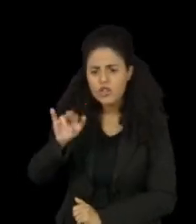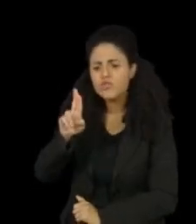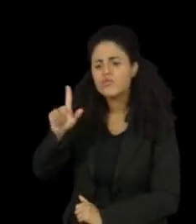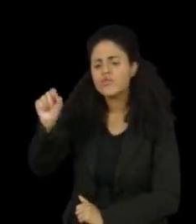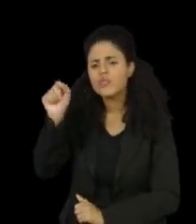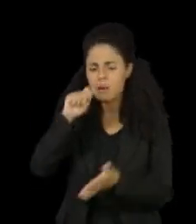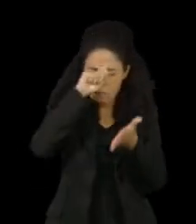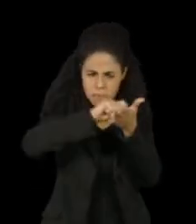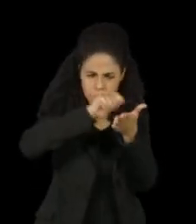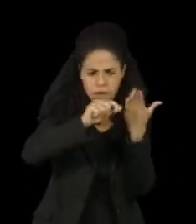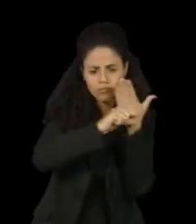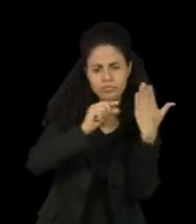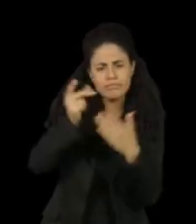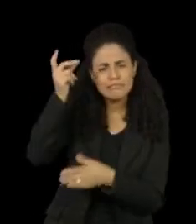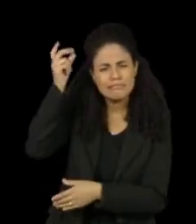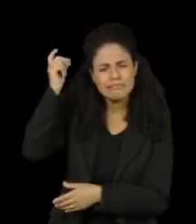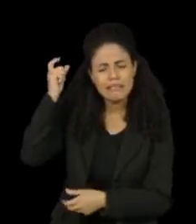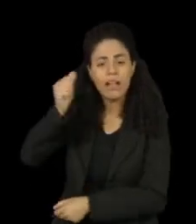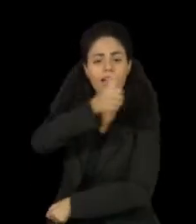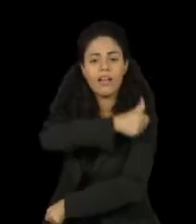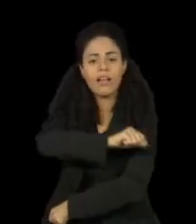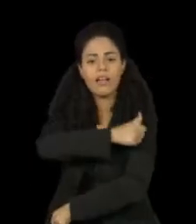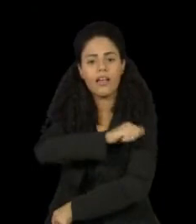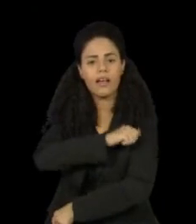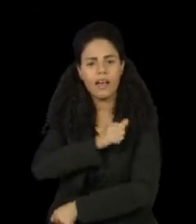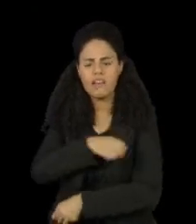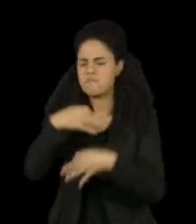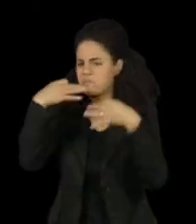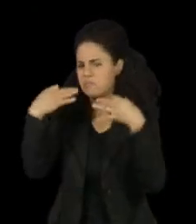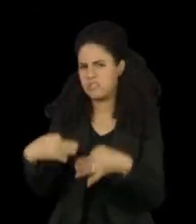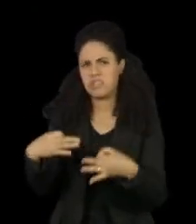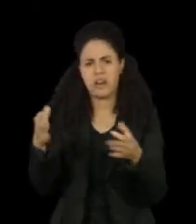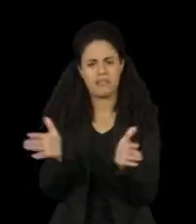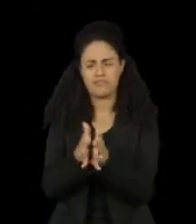escritora da Belle Époque carioca, sem dúvida nenhuma, o legado dela é extraordinário.